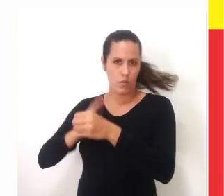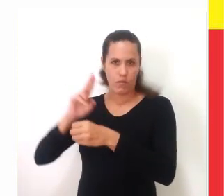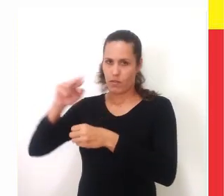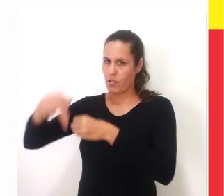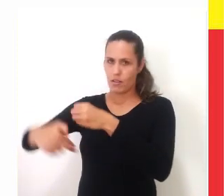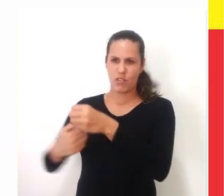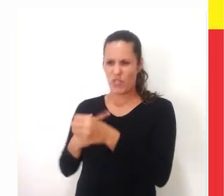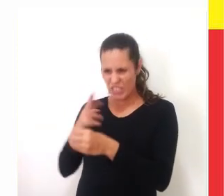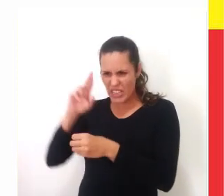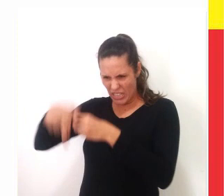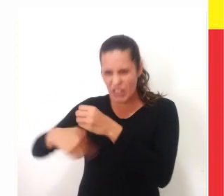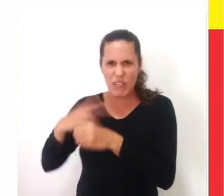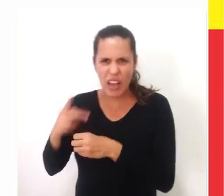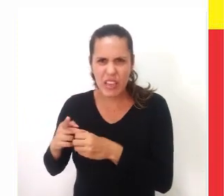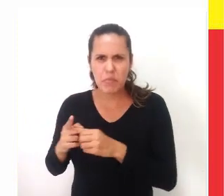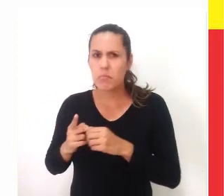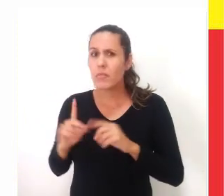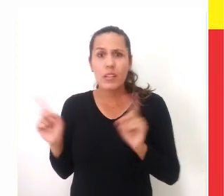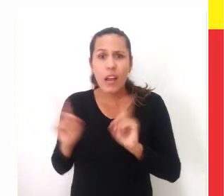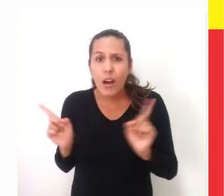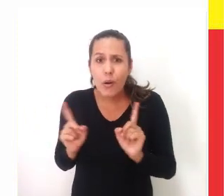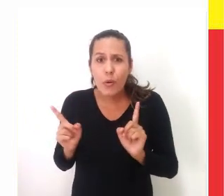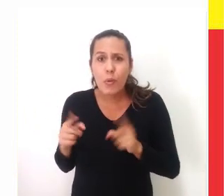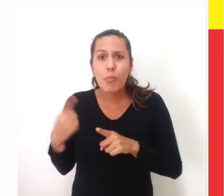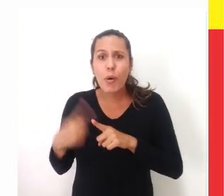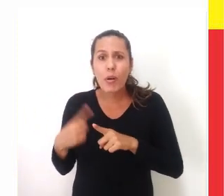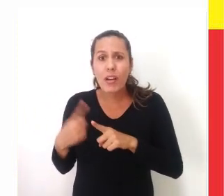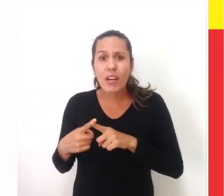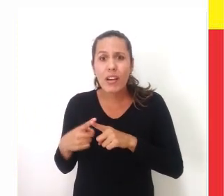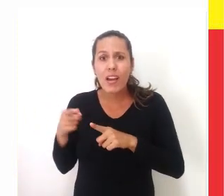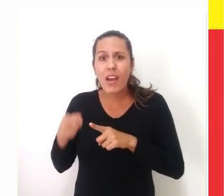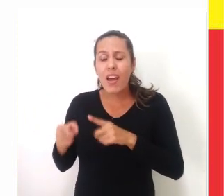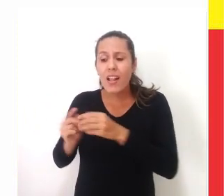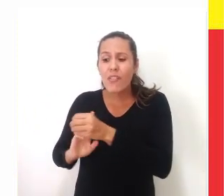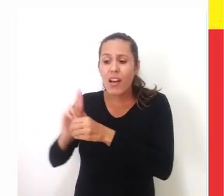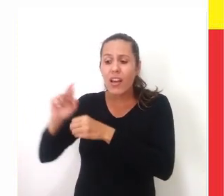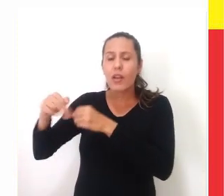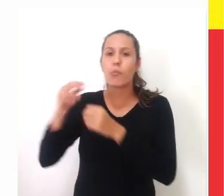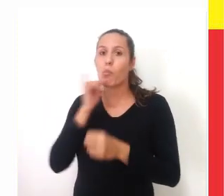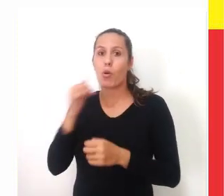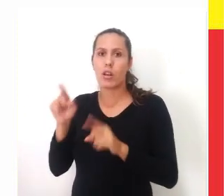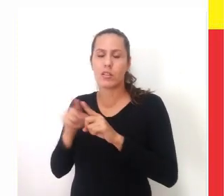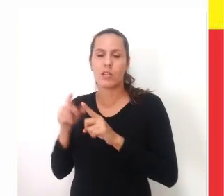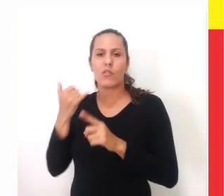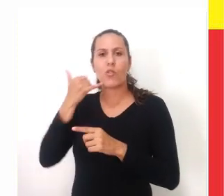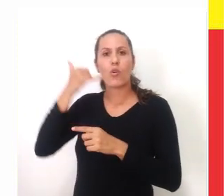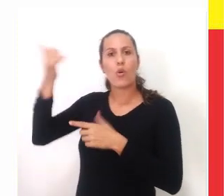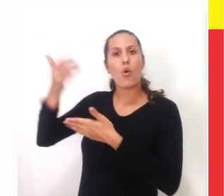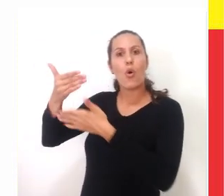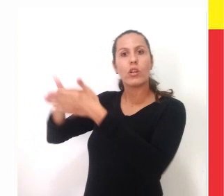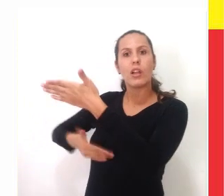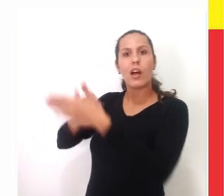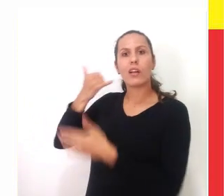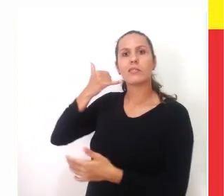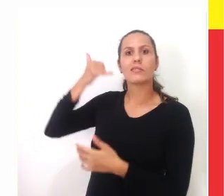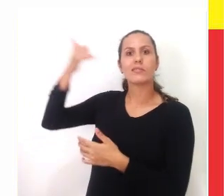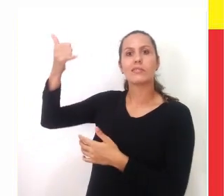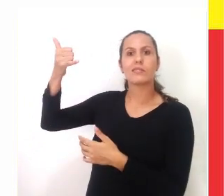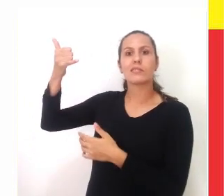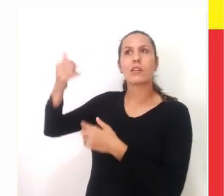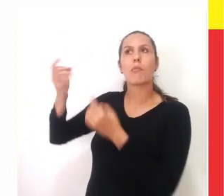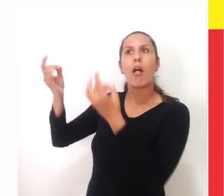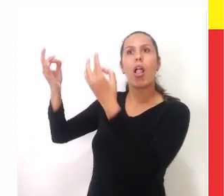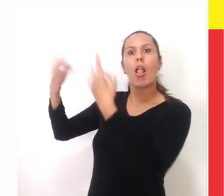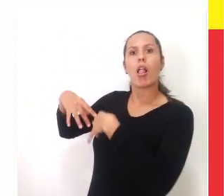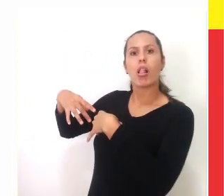não vai renovar o contrato com aquela operadora que deixou você na mão